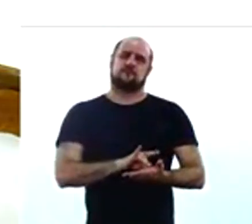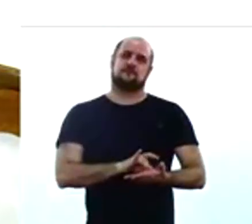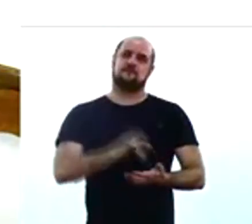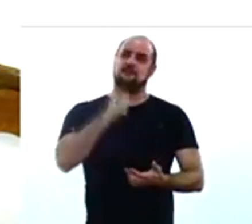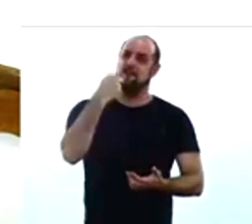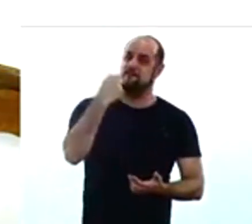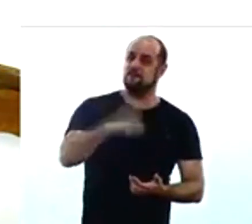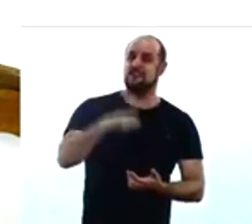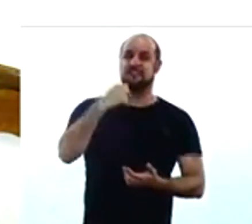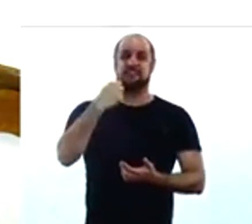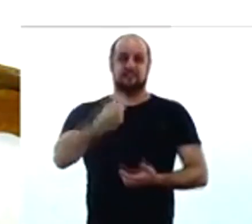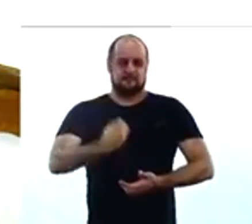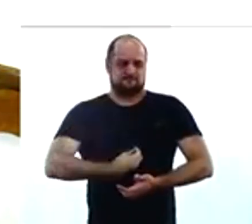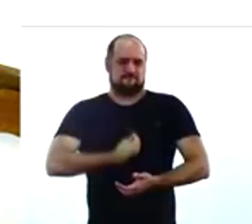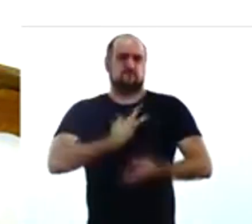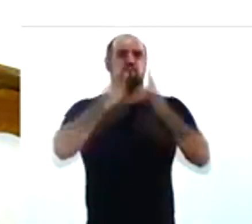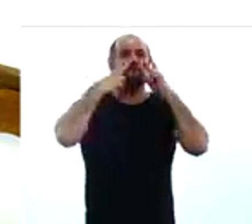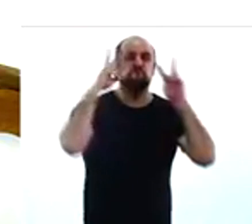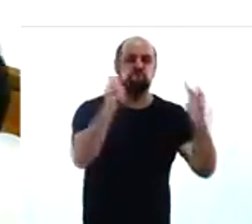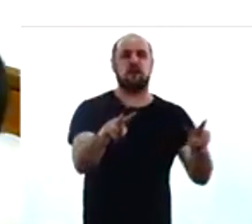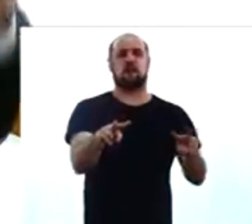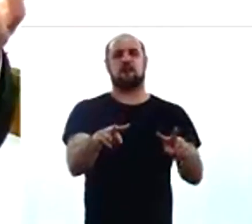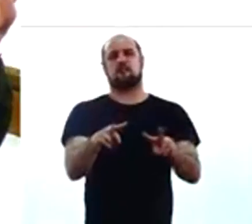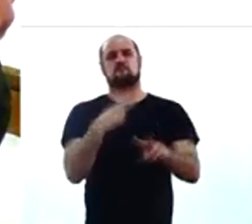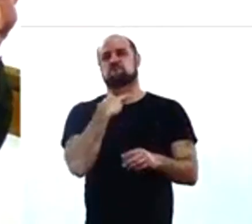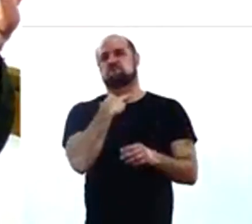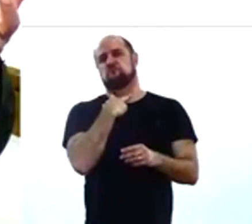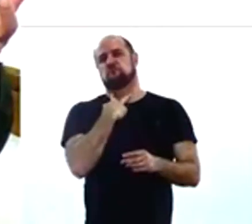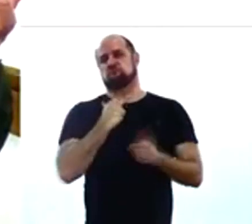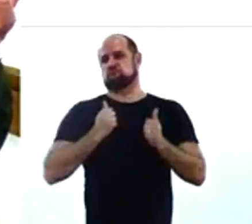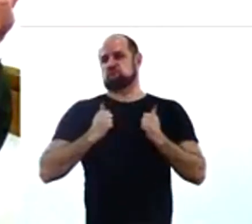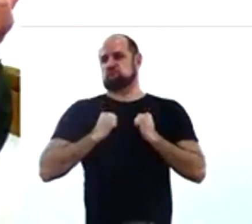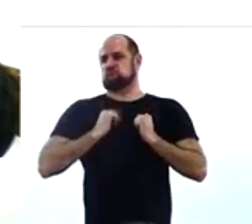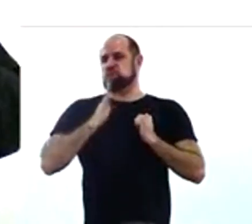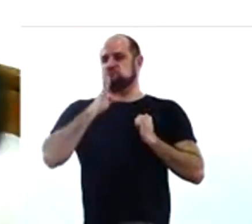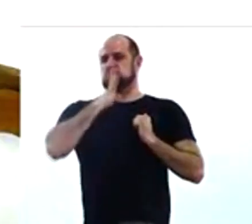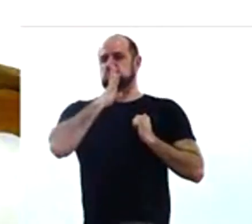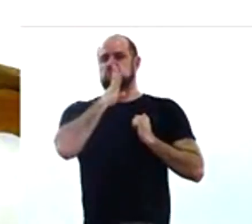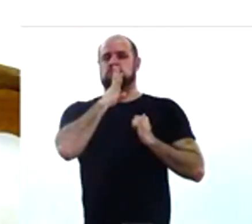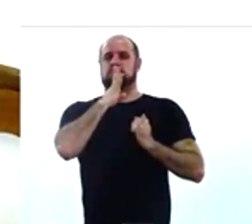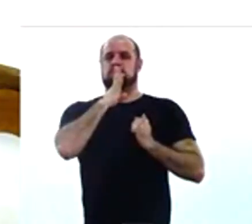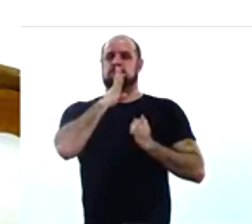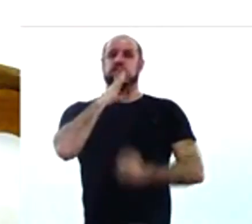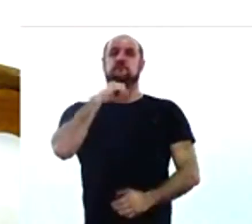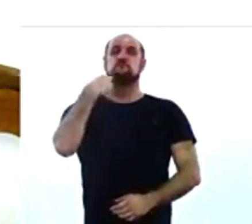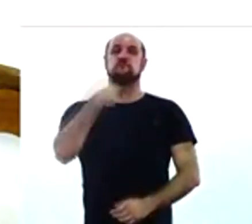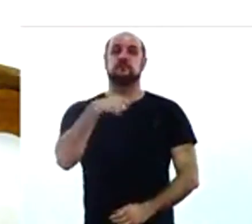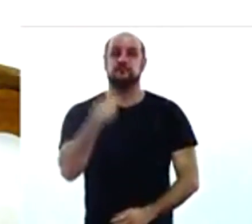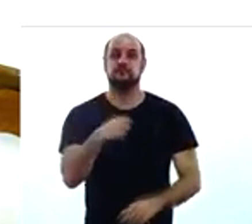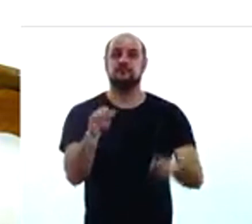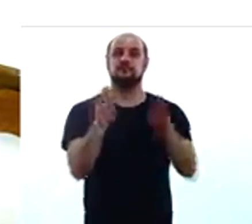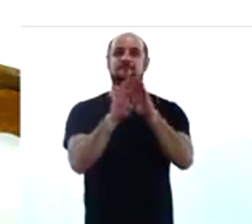precisa gerar testemunho, ela não pode ser só conhecimento, ela precisa ser